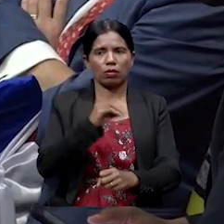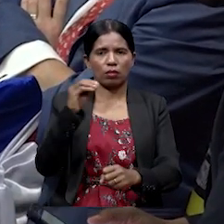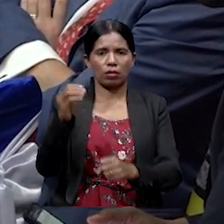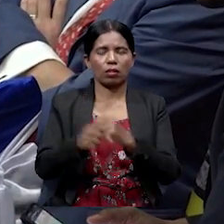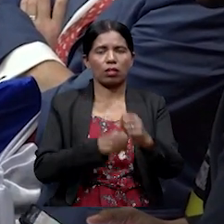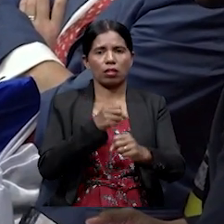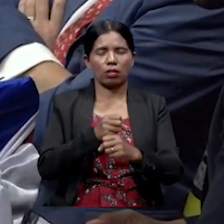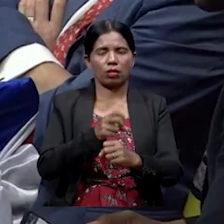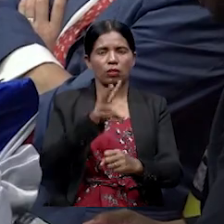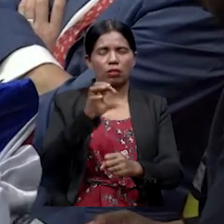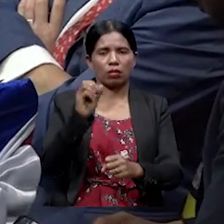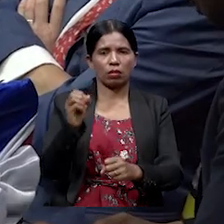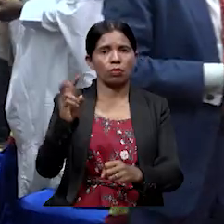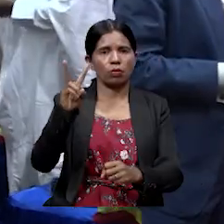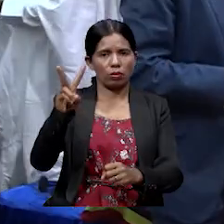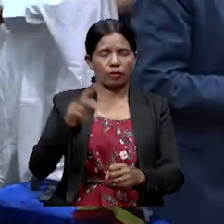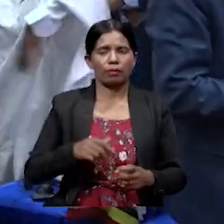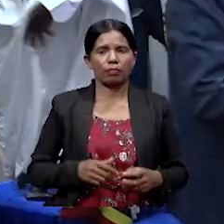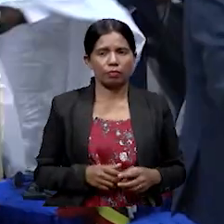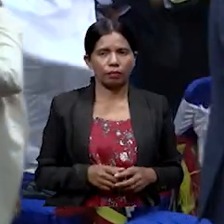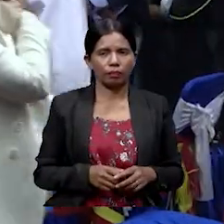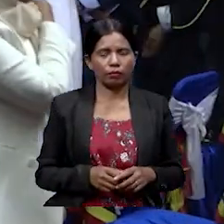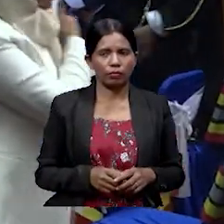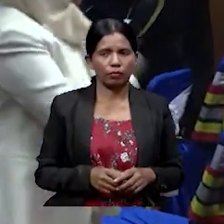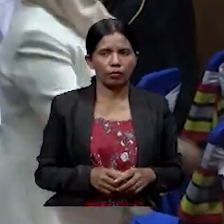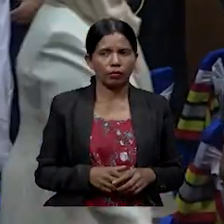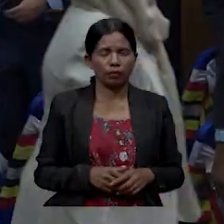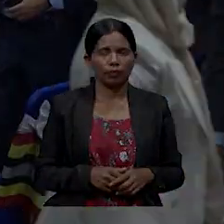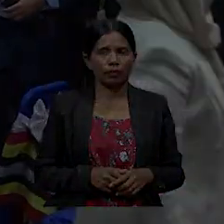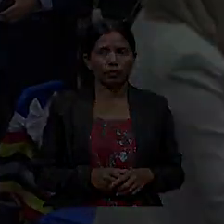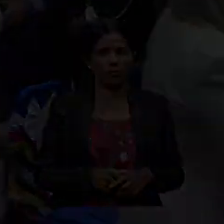Tinan Rihun Rua Rua. Fátima Pereira, Lamberto da Silva, GMN.